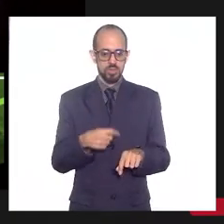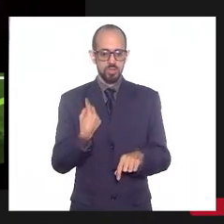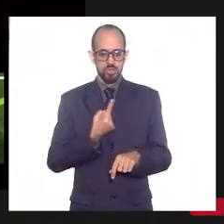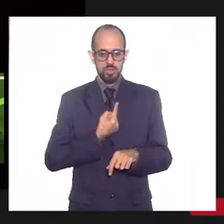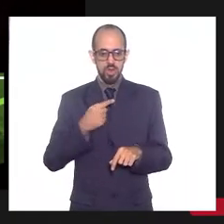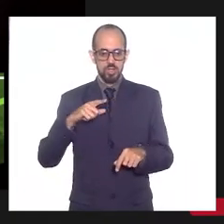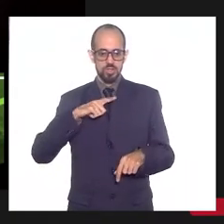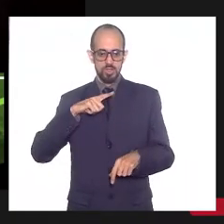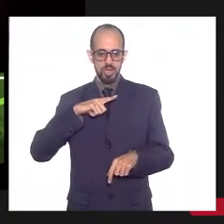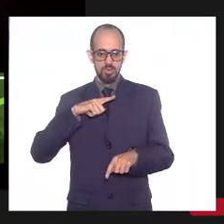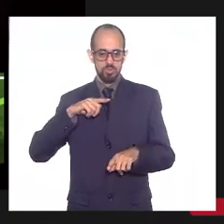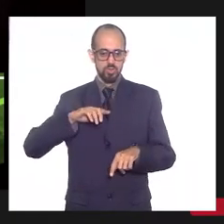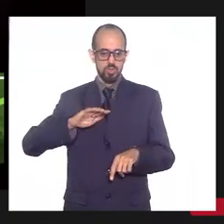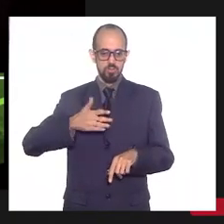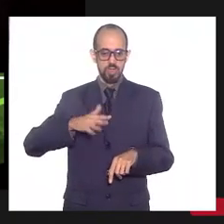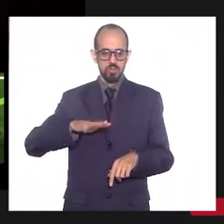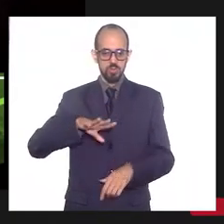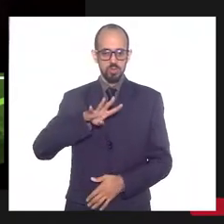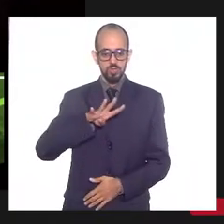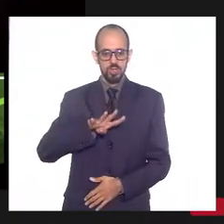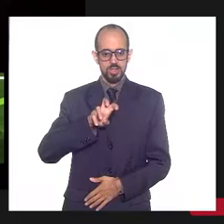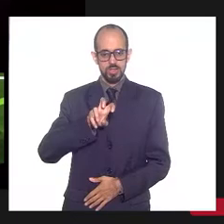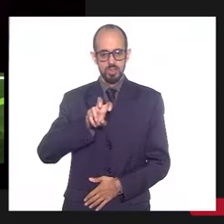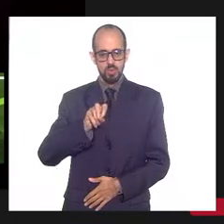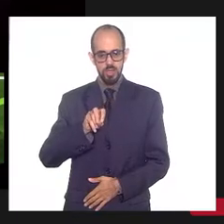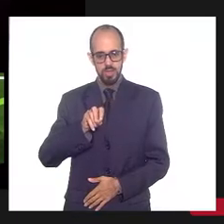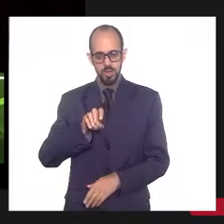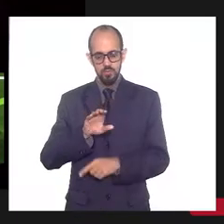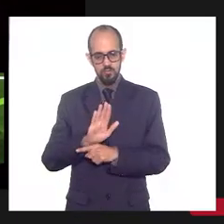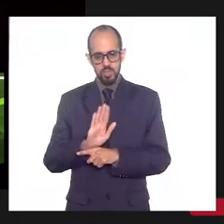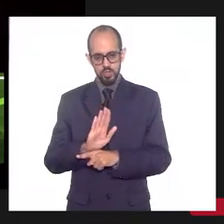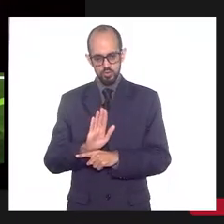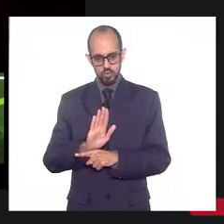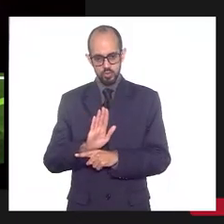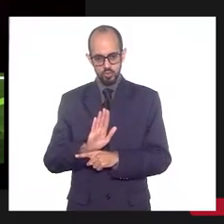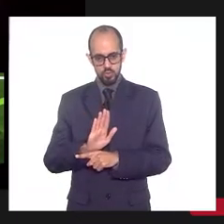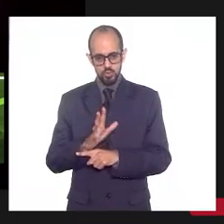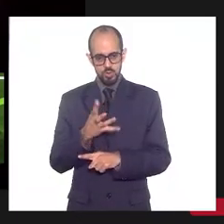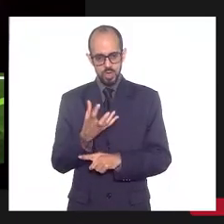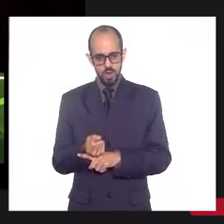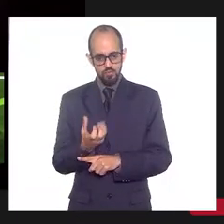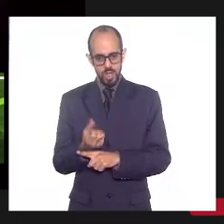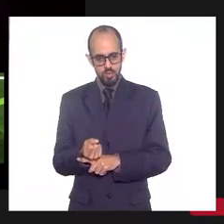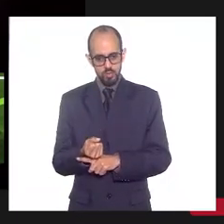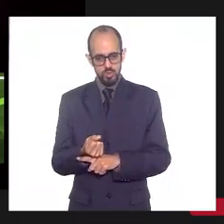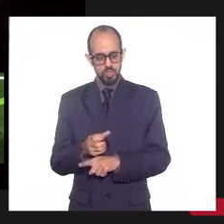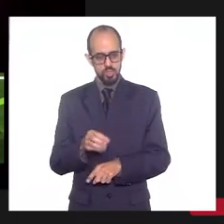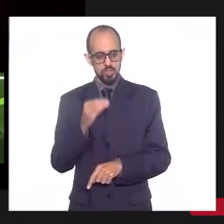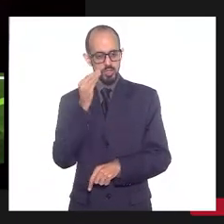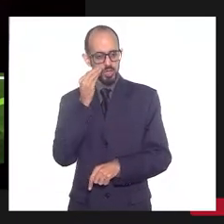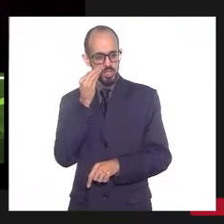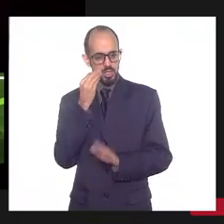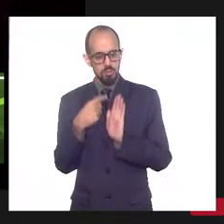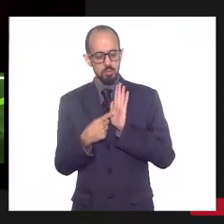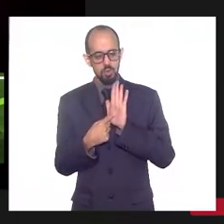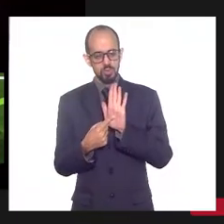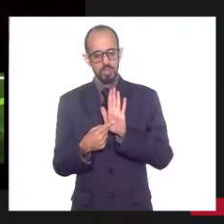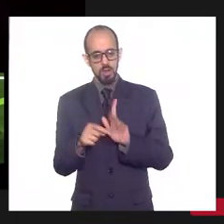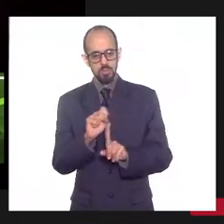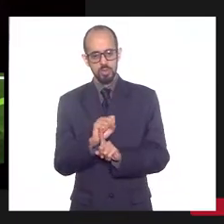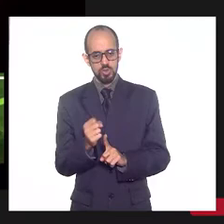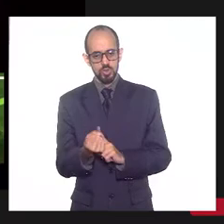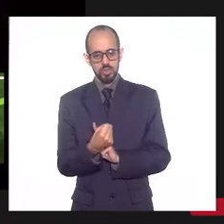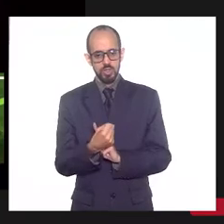nós já temos atualmente algo então de 450 vídeos gravados aonde a gente tenta mostrar para a sociedade